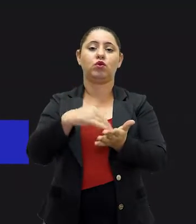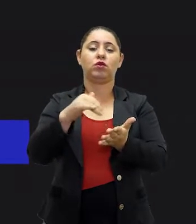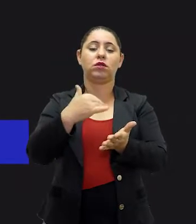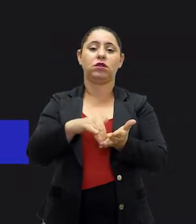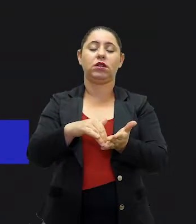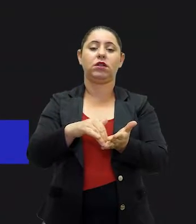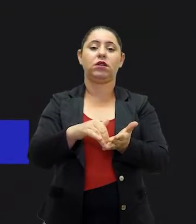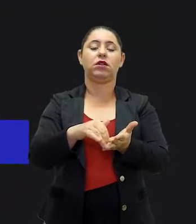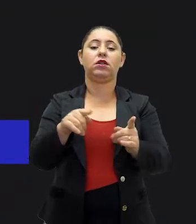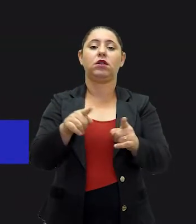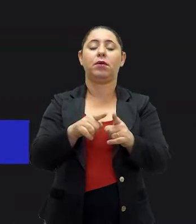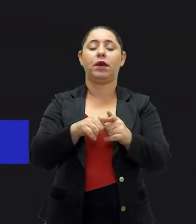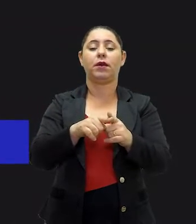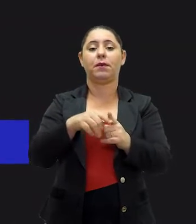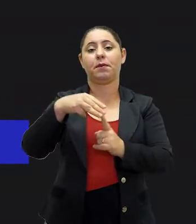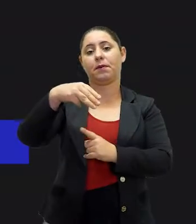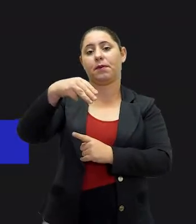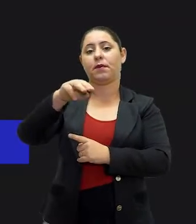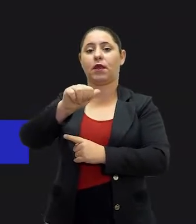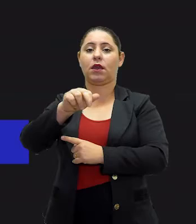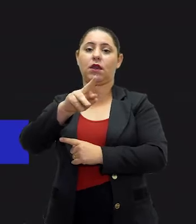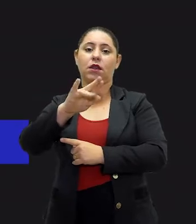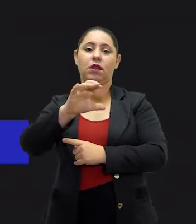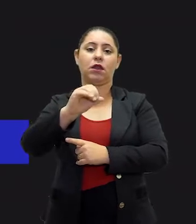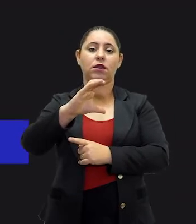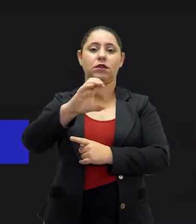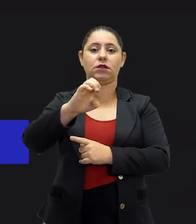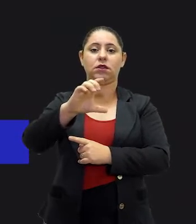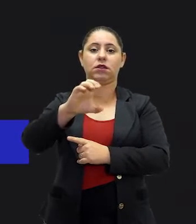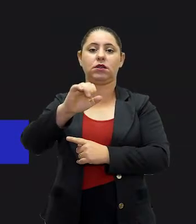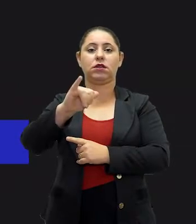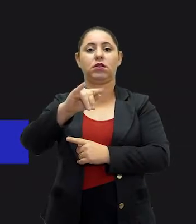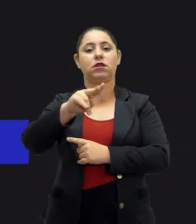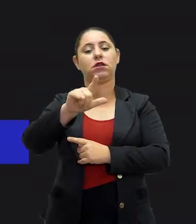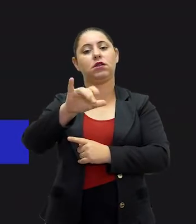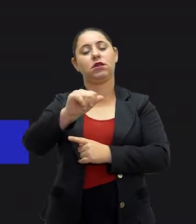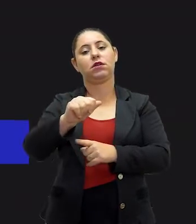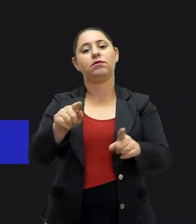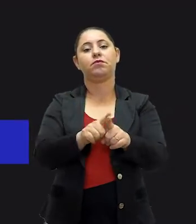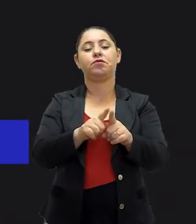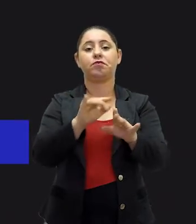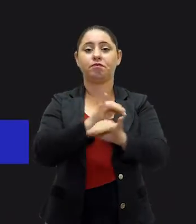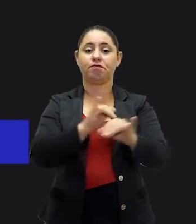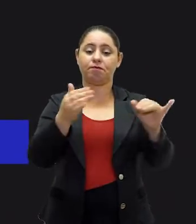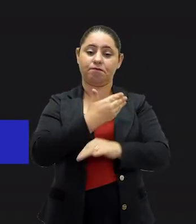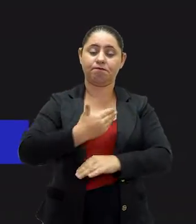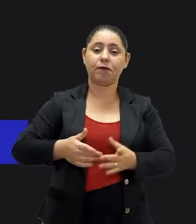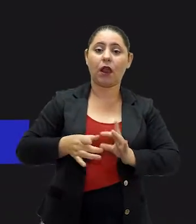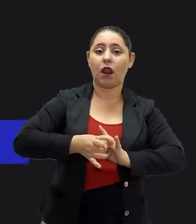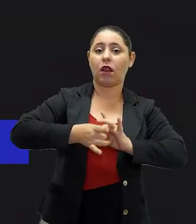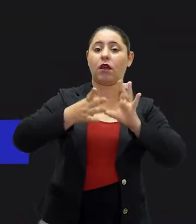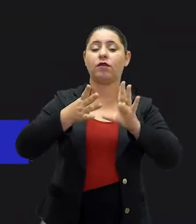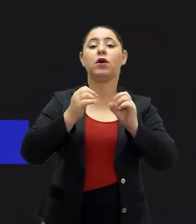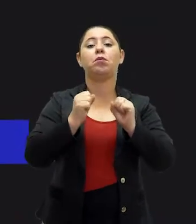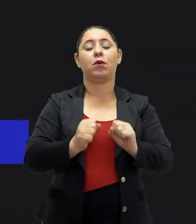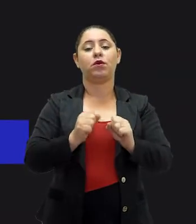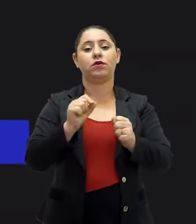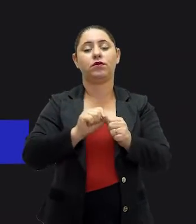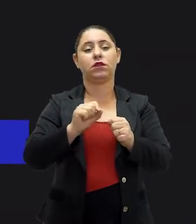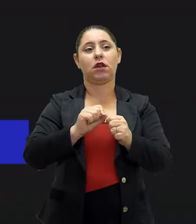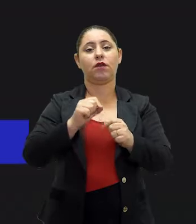secretária Maria Cecília, trouxe essa notícia que o nosso governador, então, autoriza